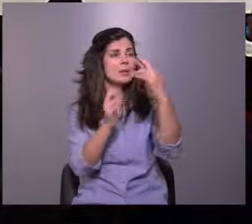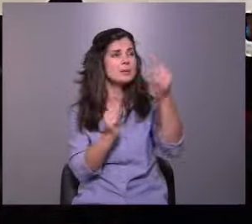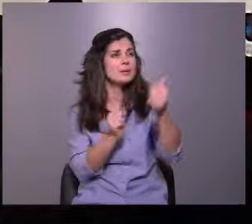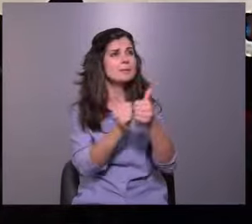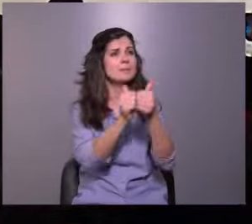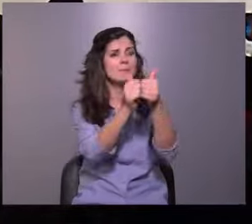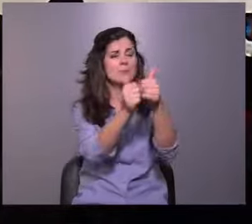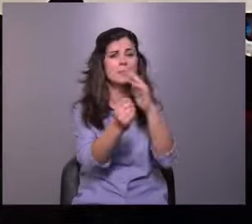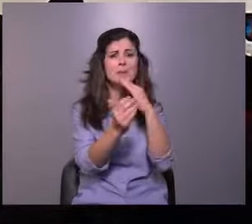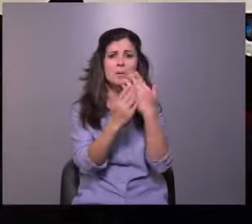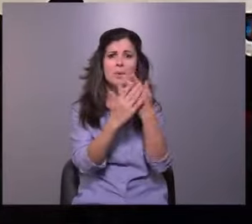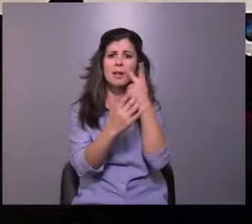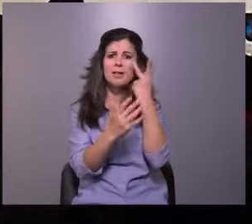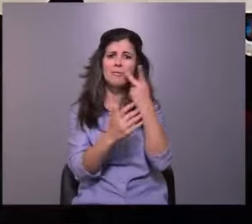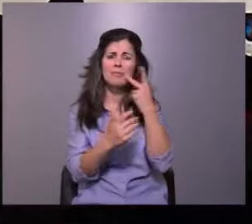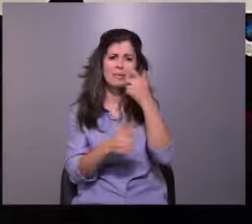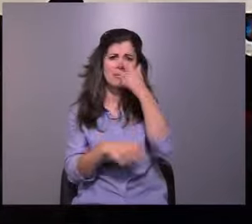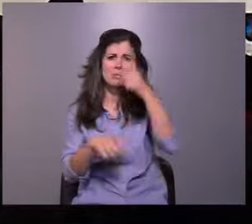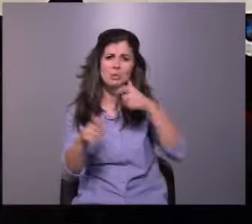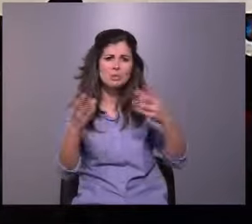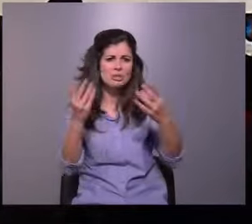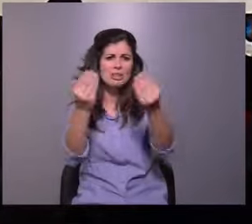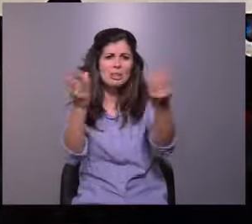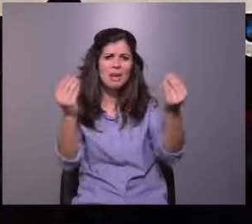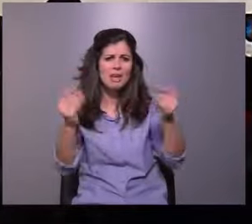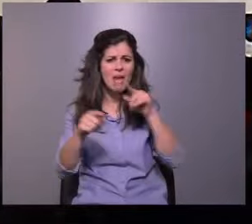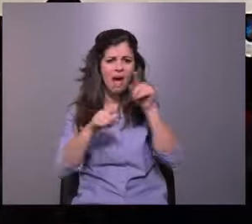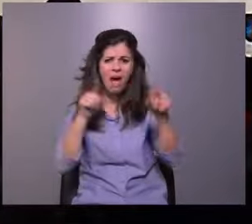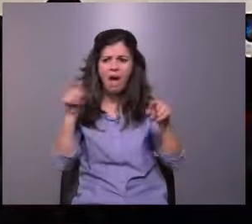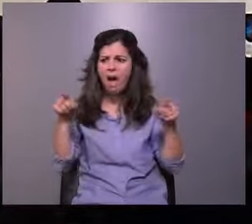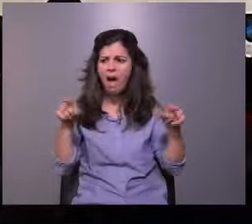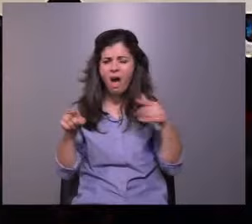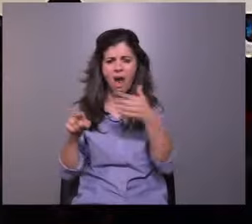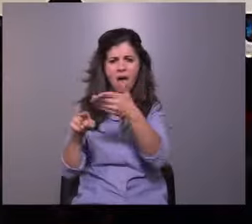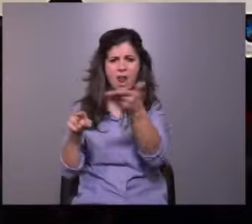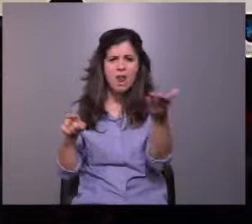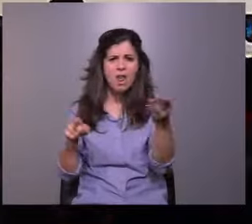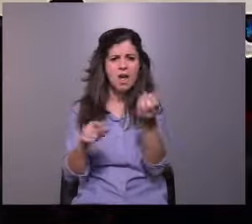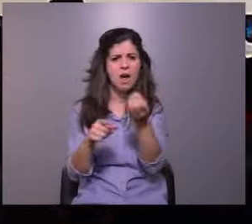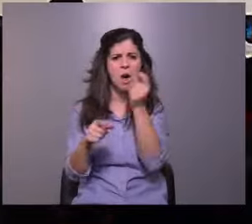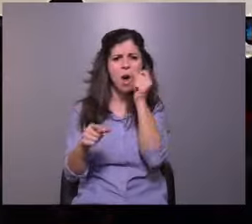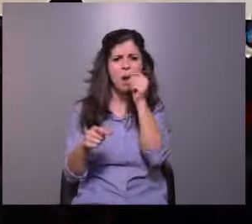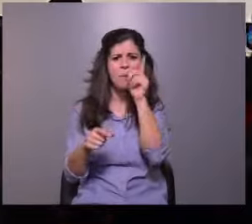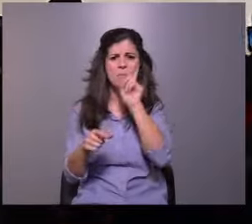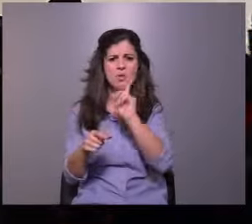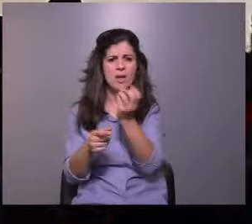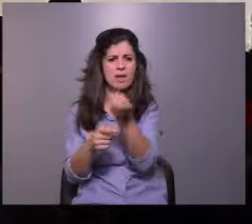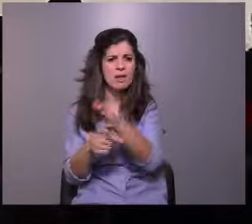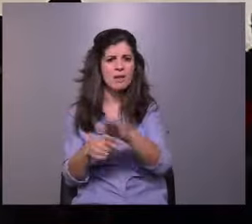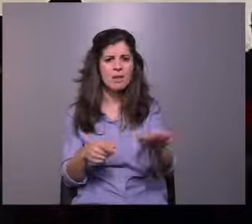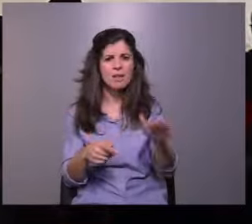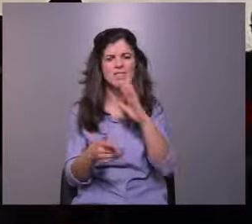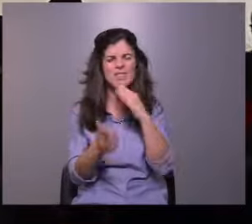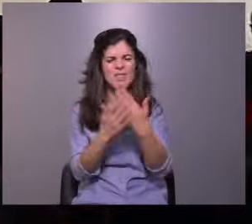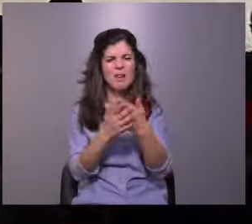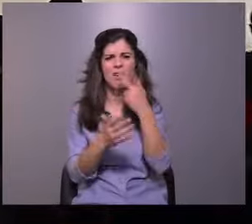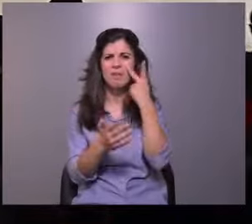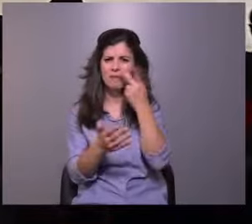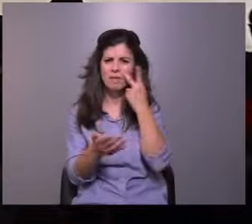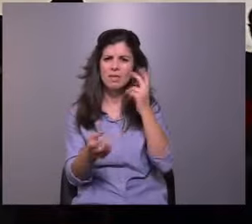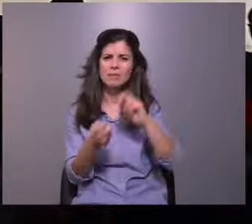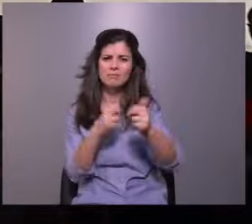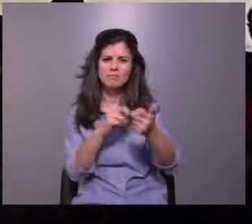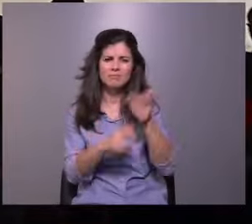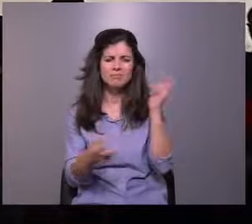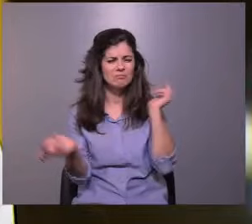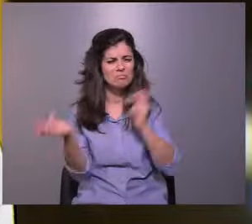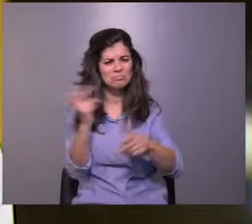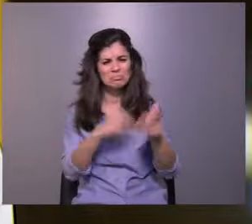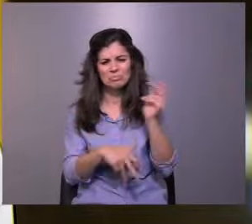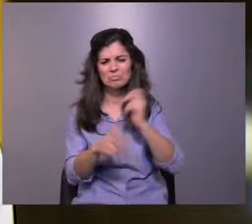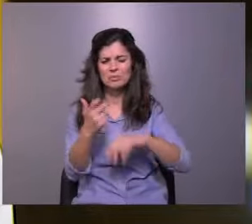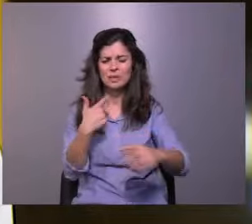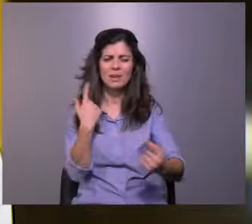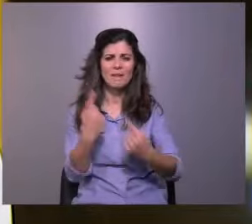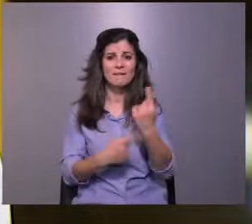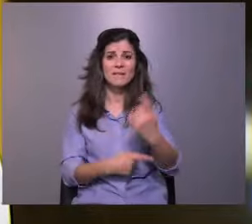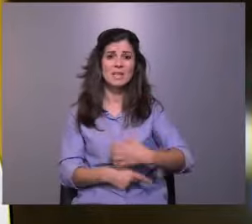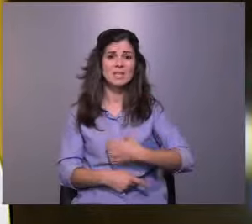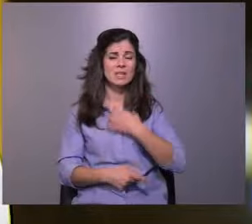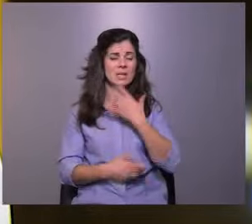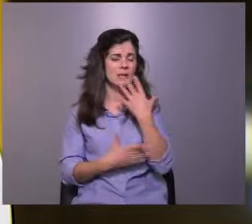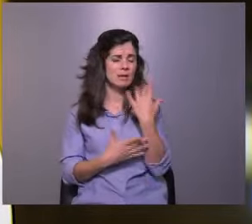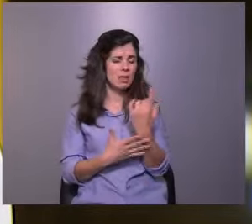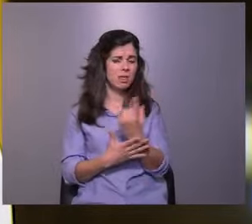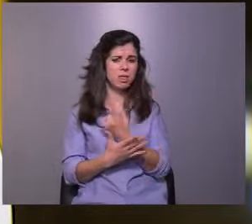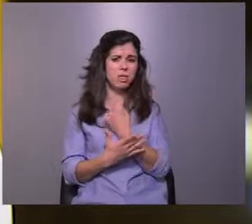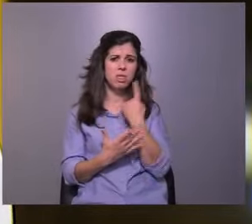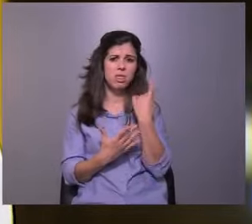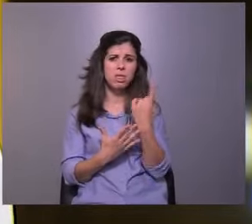obrigado a ajudar Jesus a carregar a cruz, tomando sobre si parte da dureza desta condenação. Também